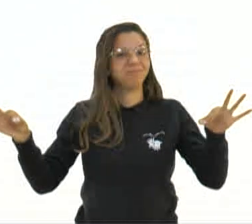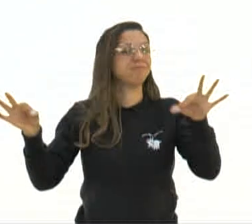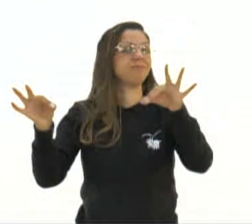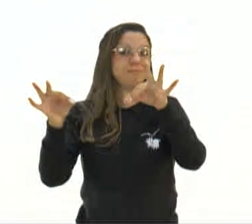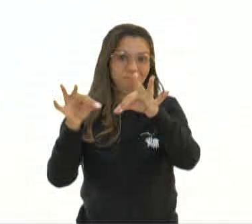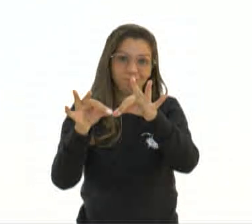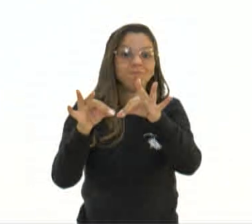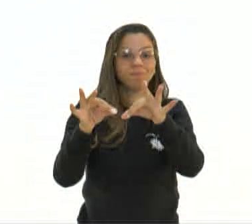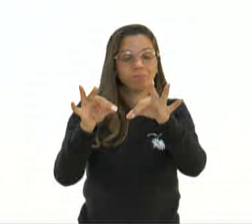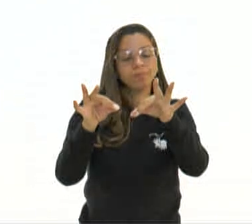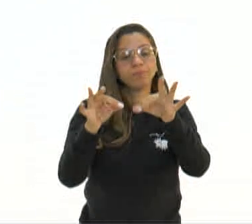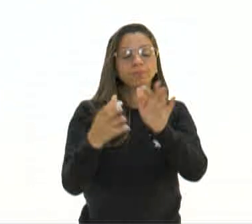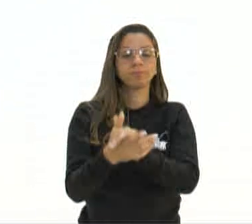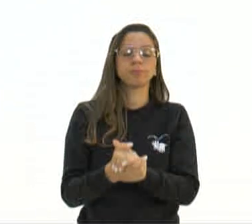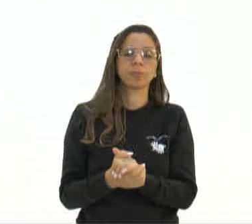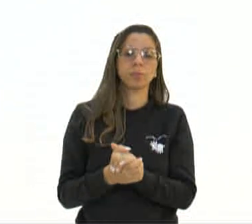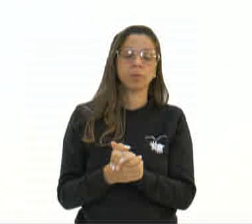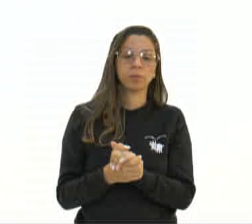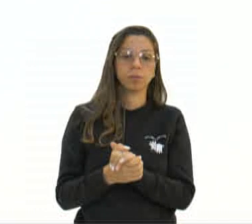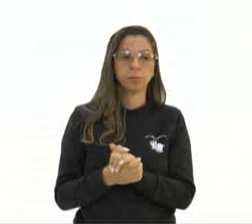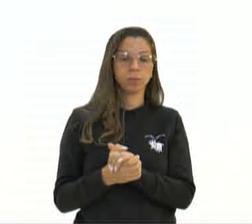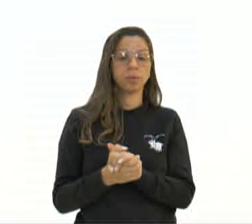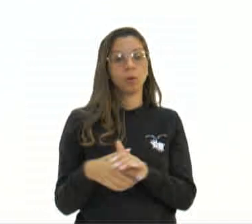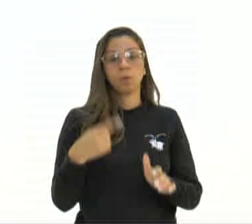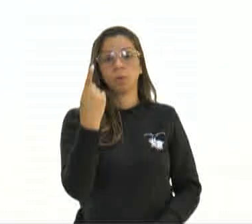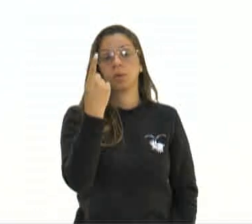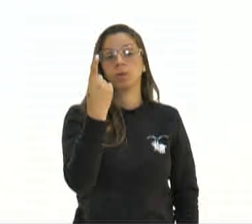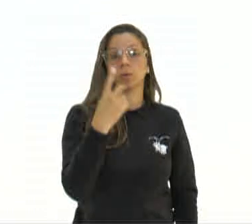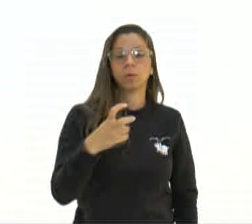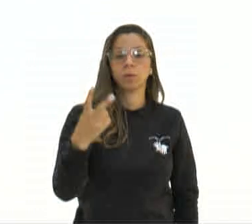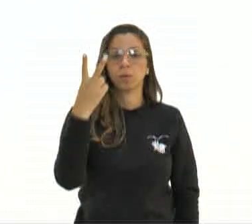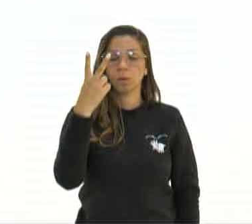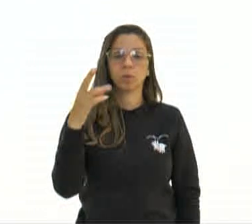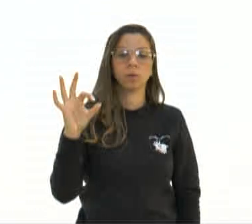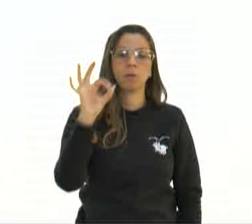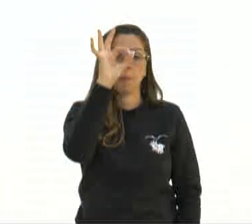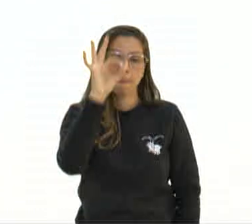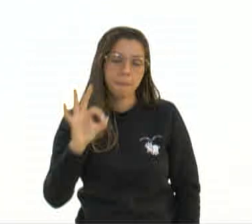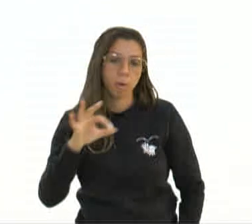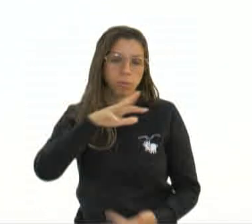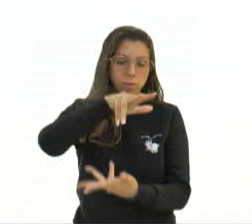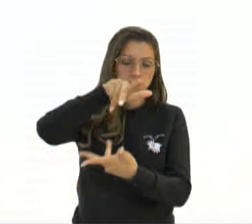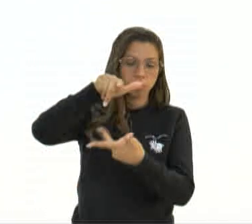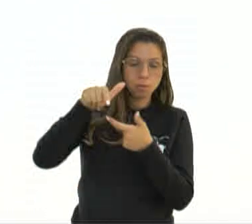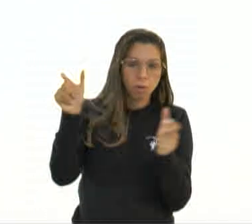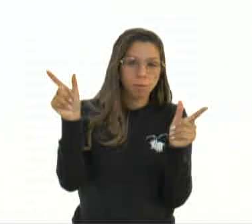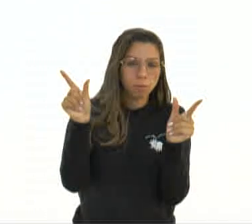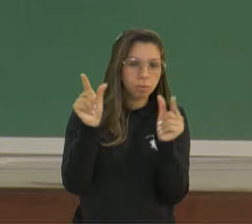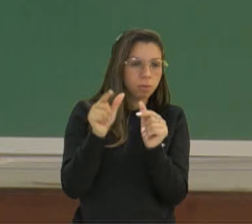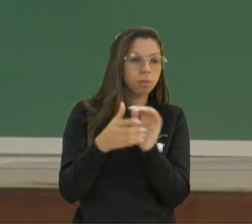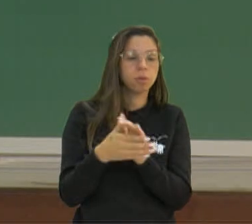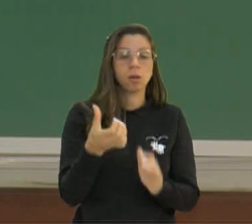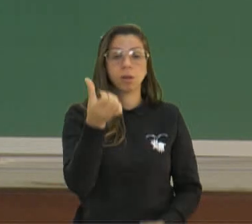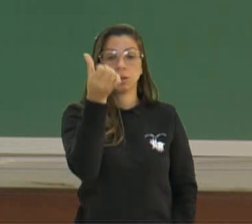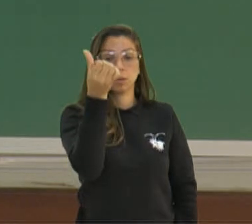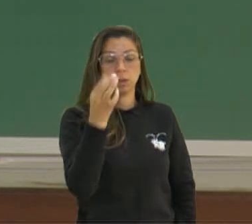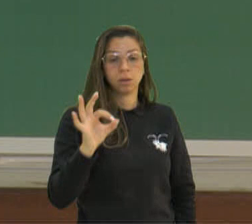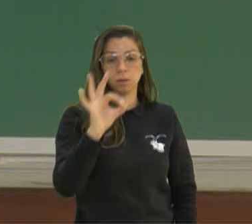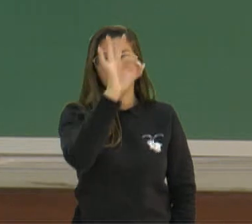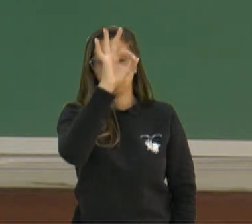quadrados, pouco menos de 12% da superfície terrestre. Nós temos aqui 6% da